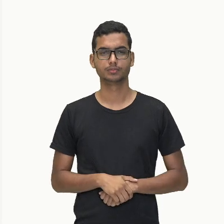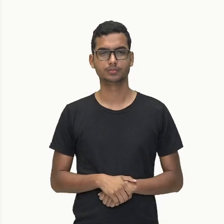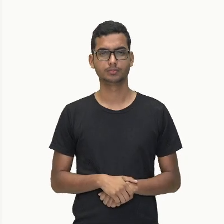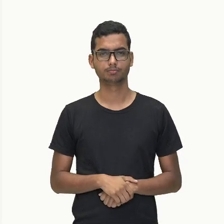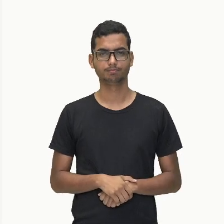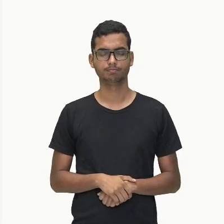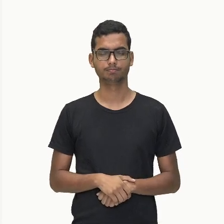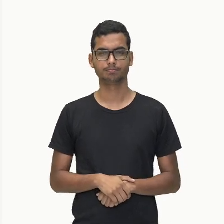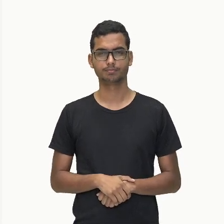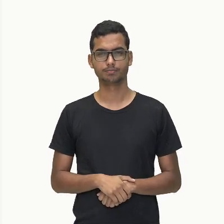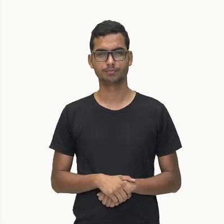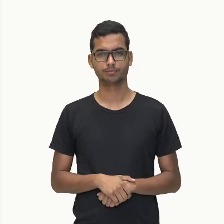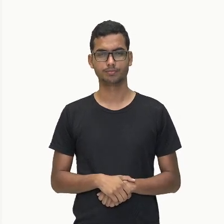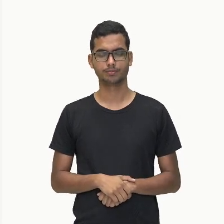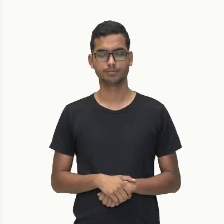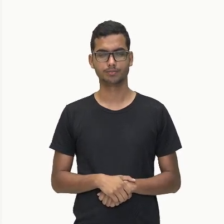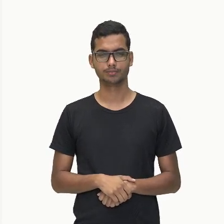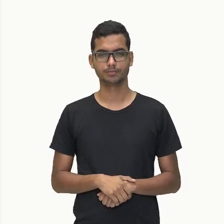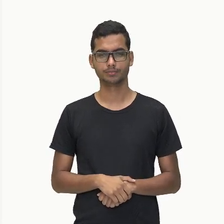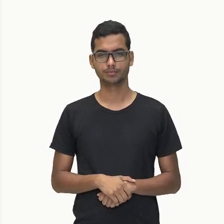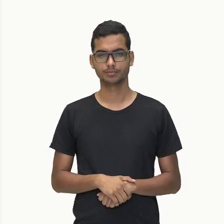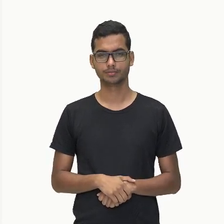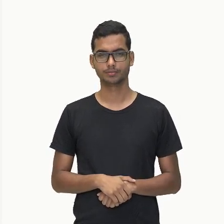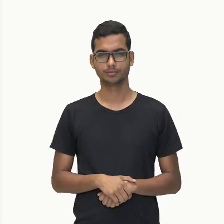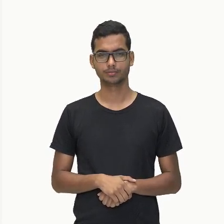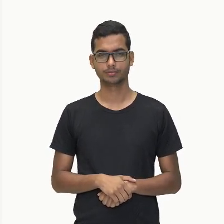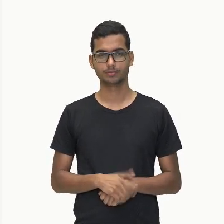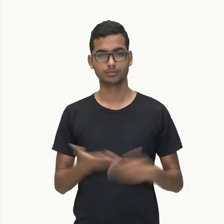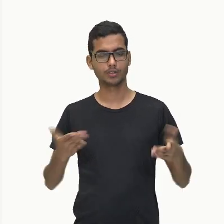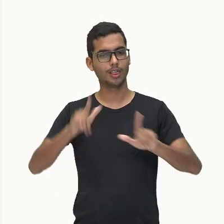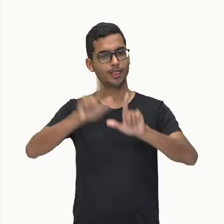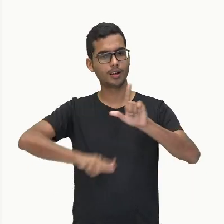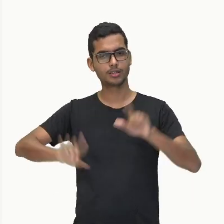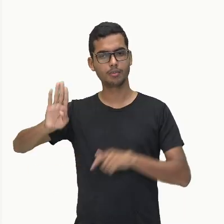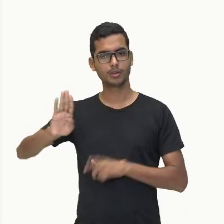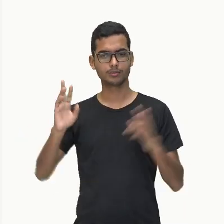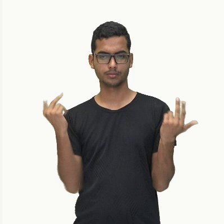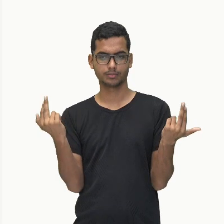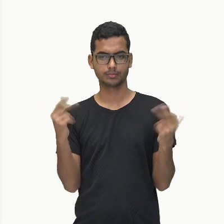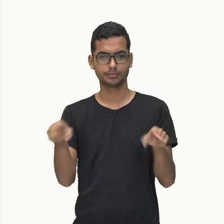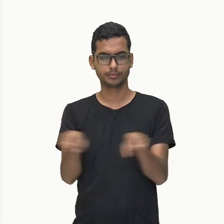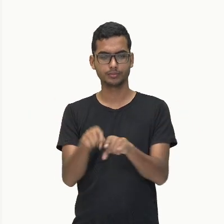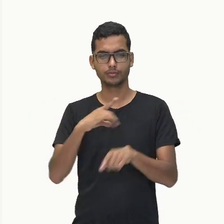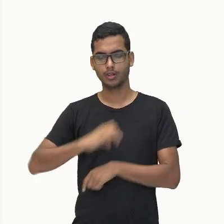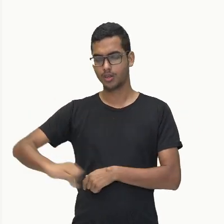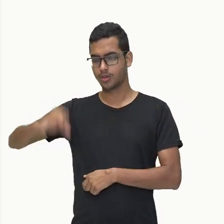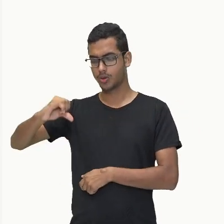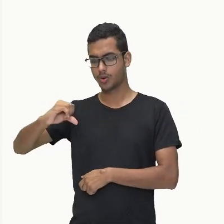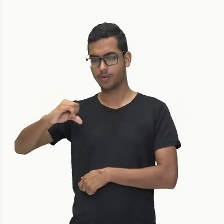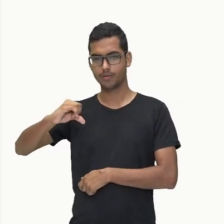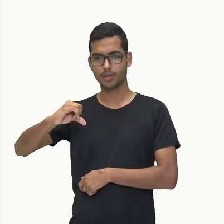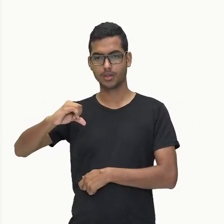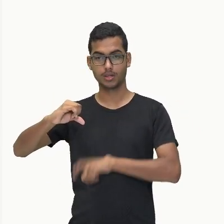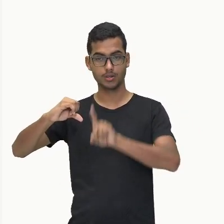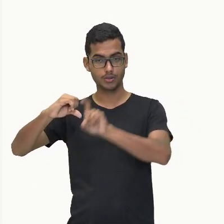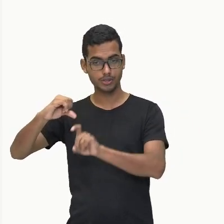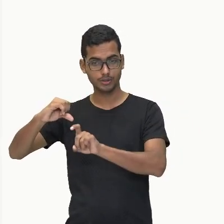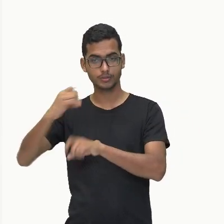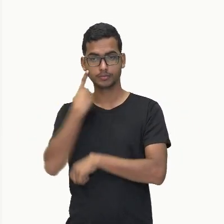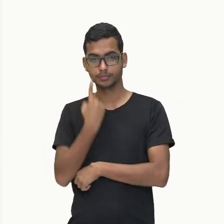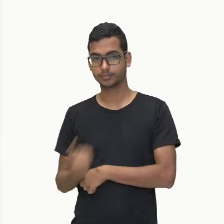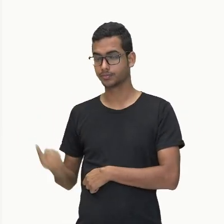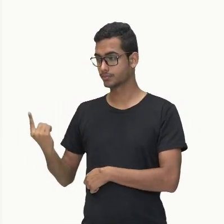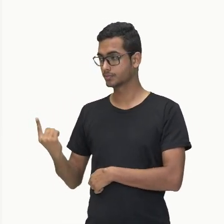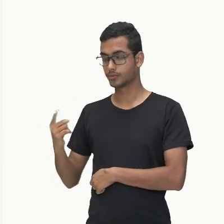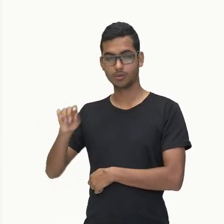Beleza? E no caso aí da letra B, novamente, 9 aqui está acompanhando o X, então A igual a